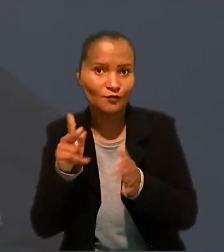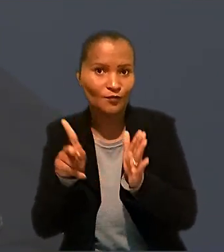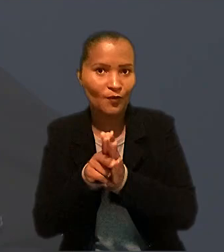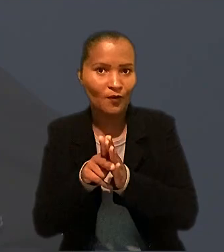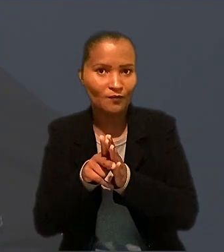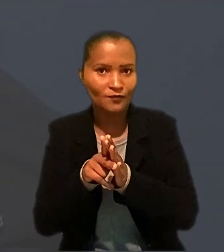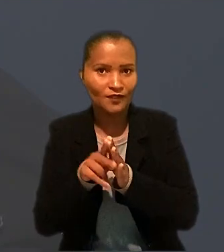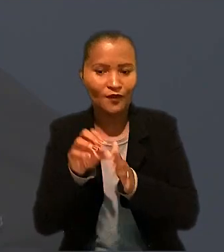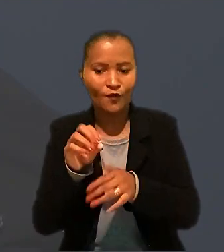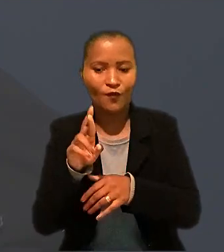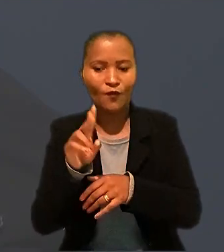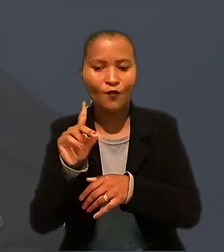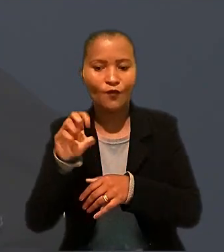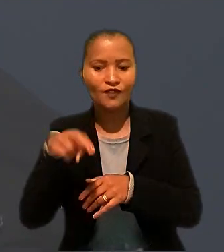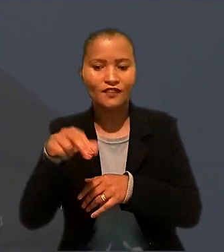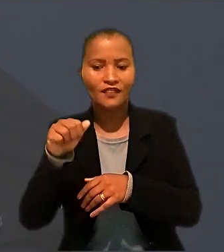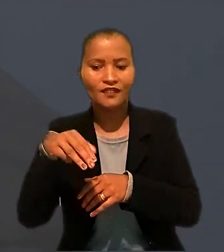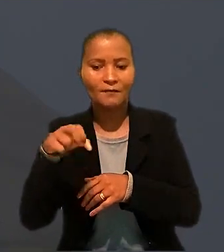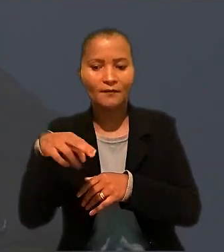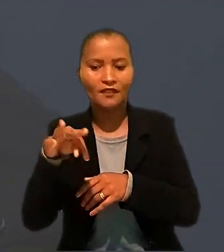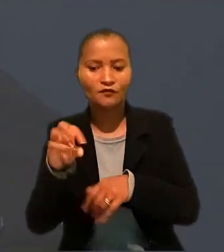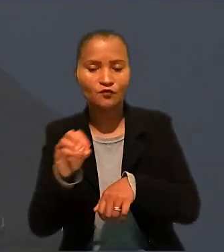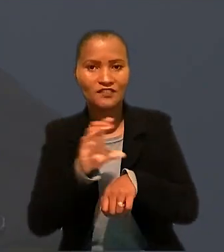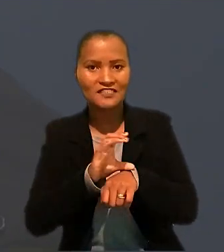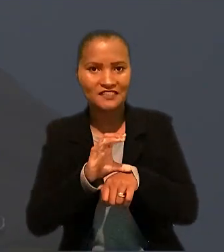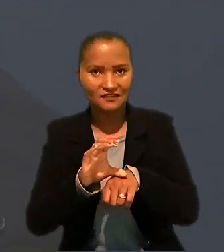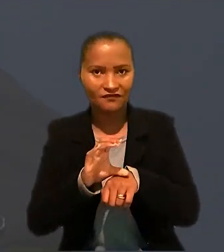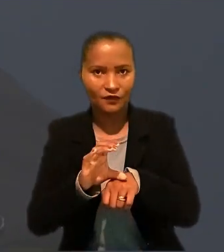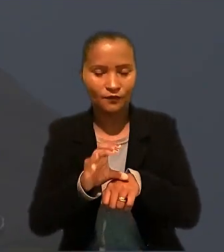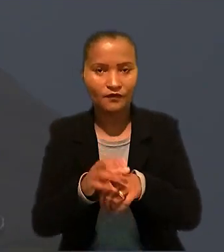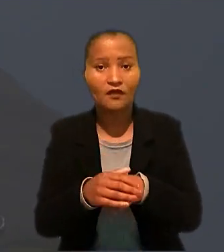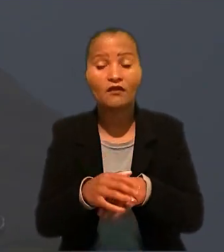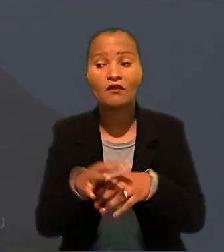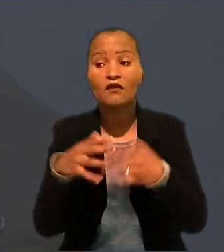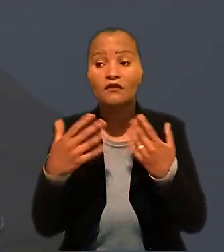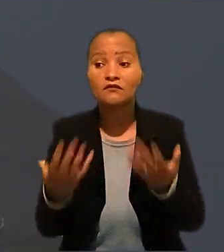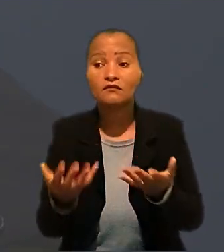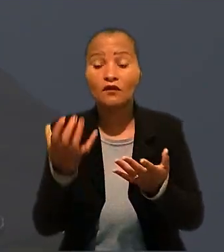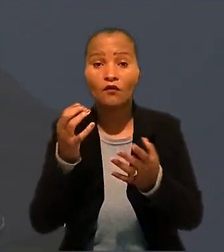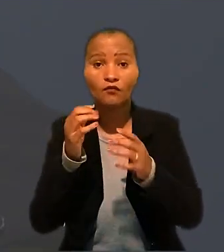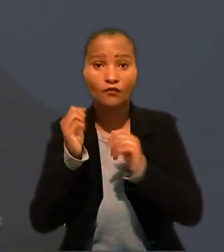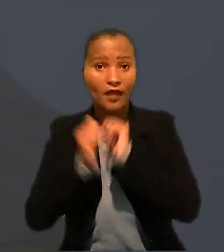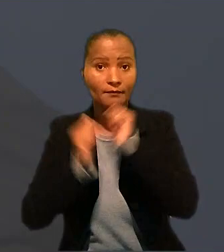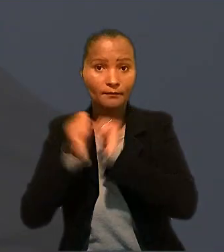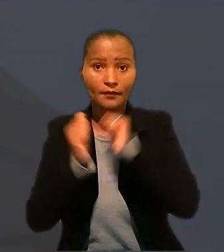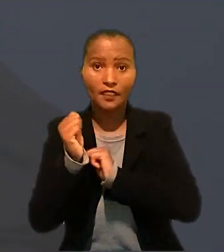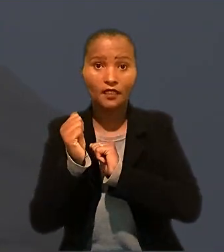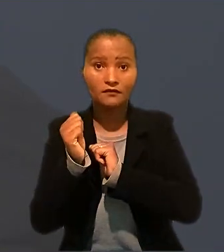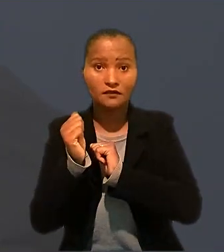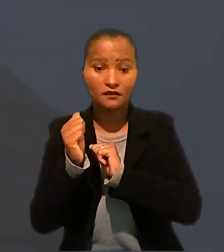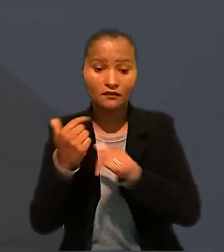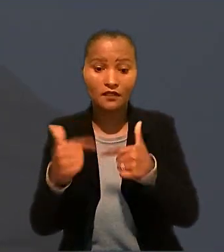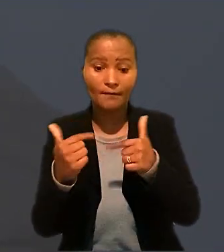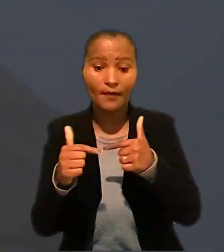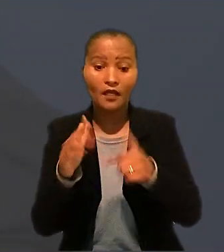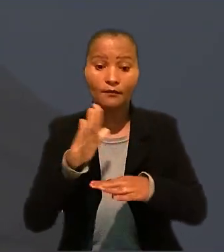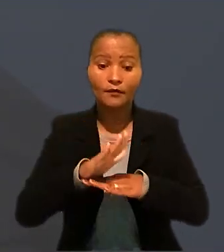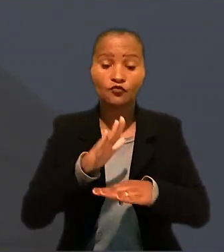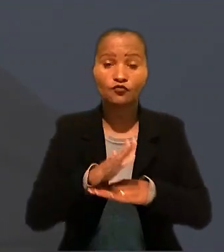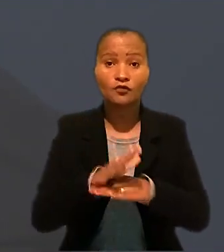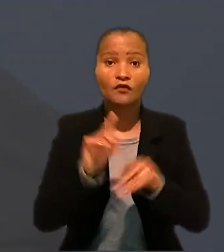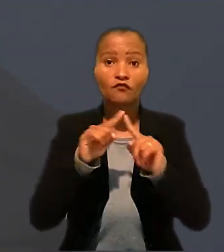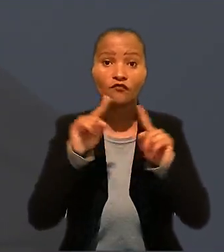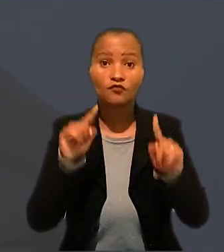civil. Porque o empregado, ele age em nome do empregador, então se ele se omite, ele participa, ou ele é o agente